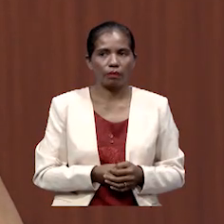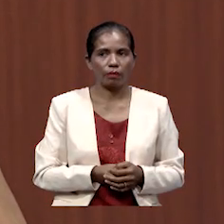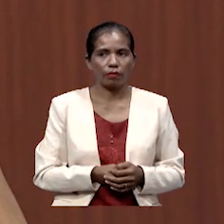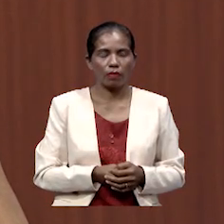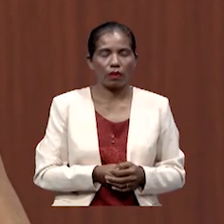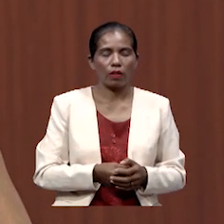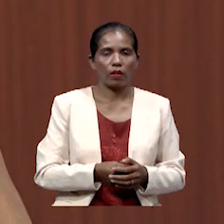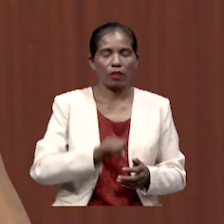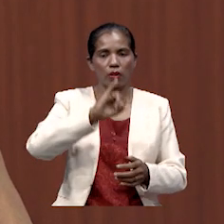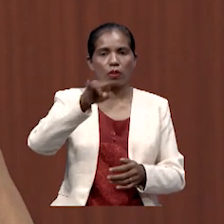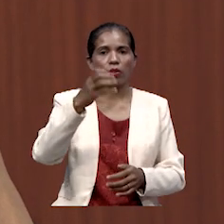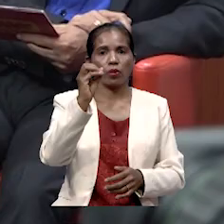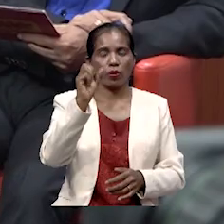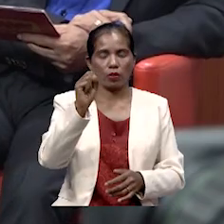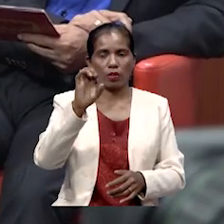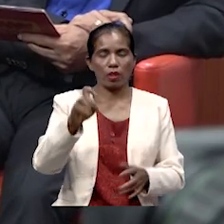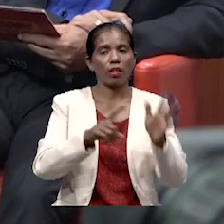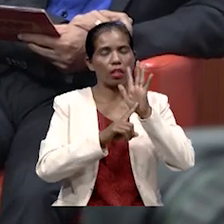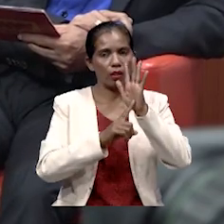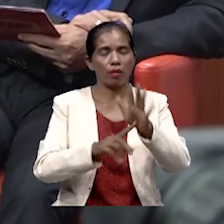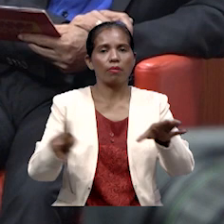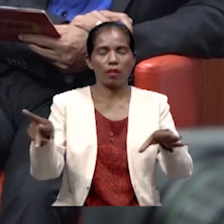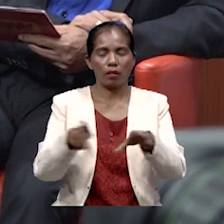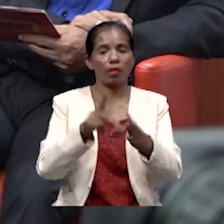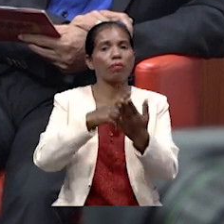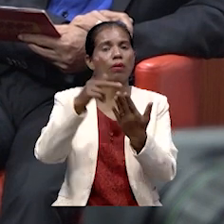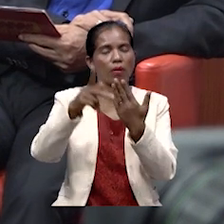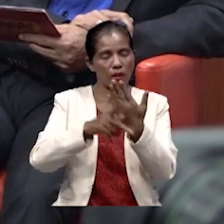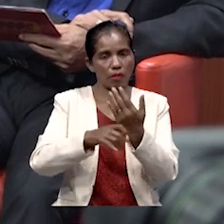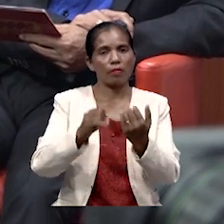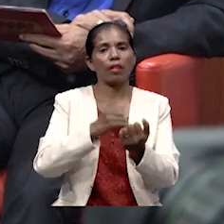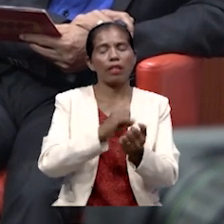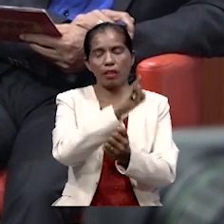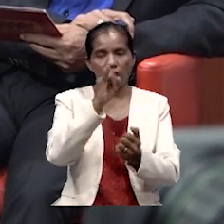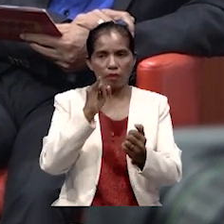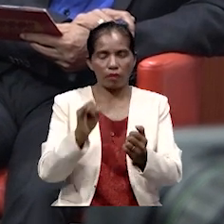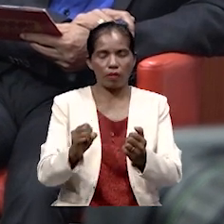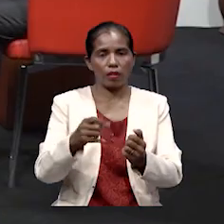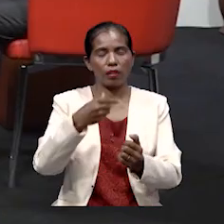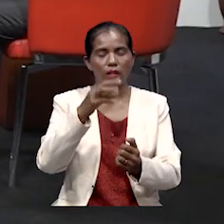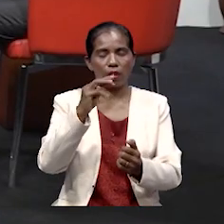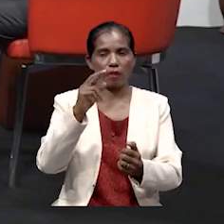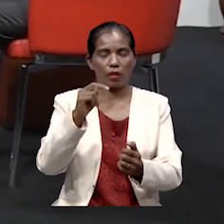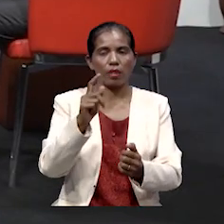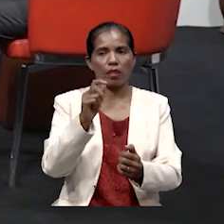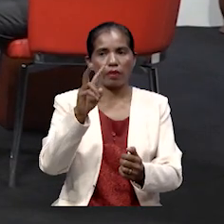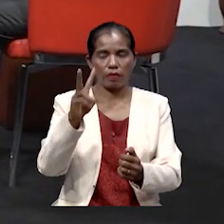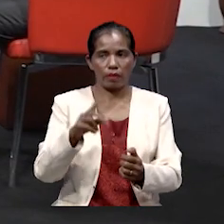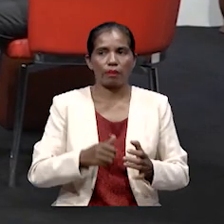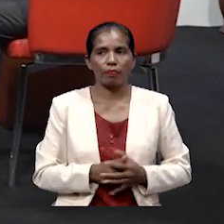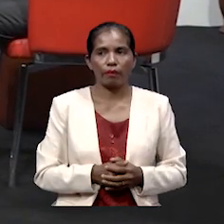José Luis Guterres atole hirakne, hafuin participa programa grande entrevista e a estúdio 2 GMN TV Beberadili, segunda semana